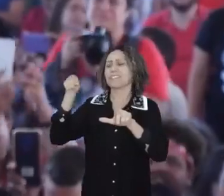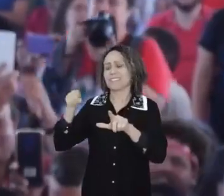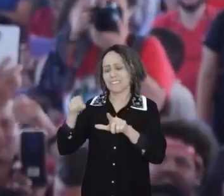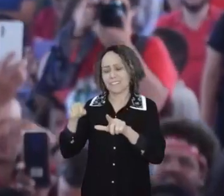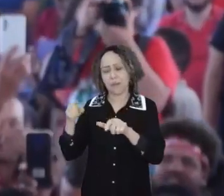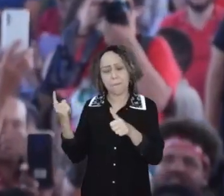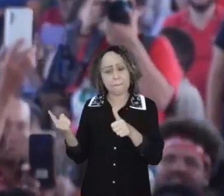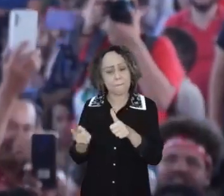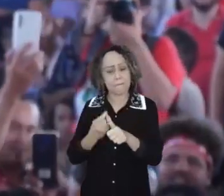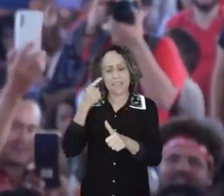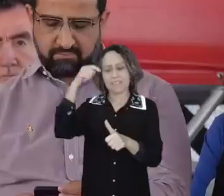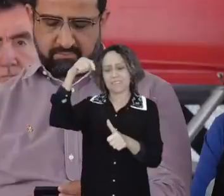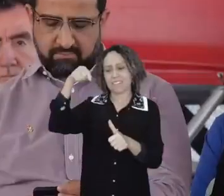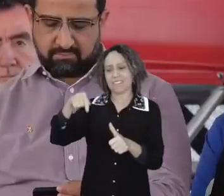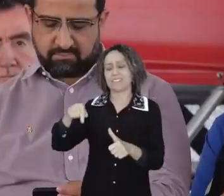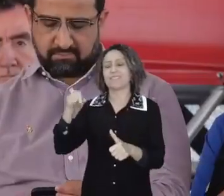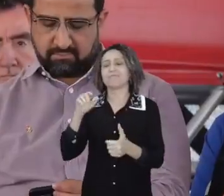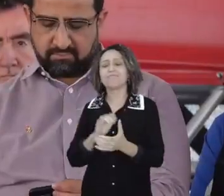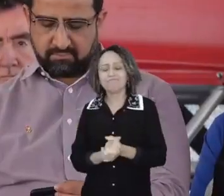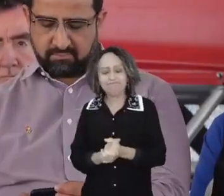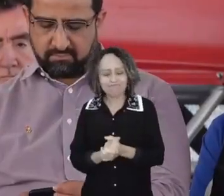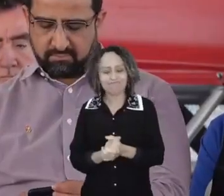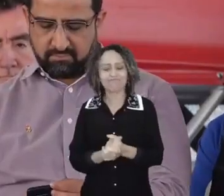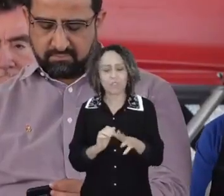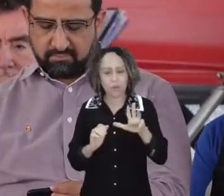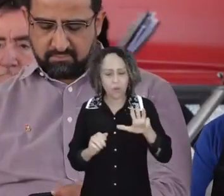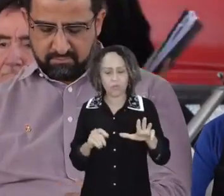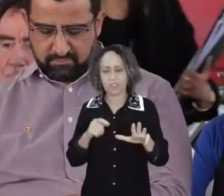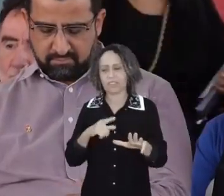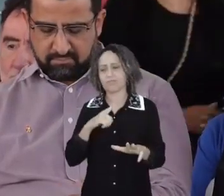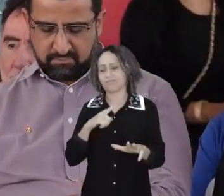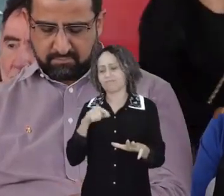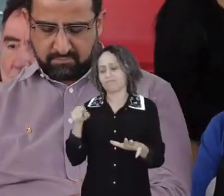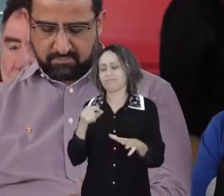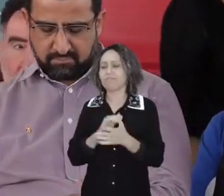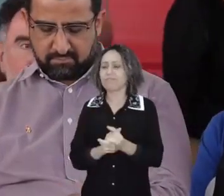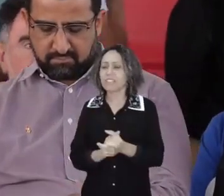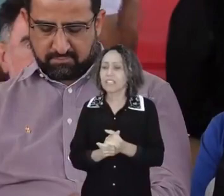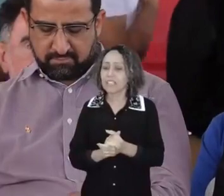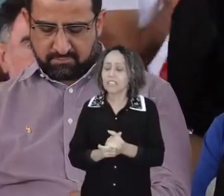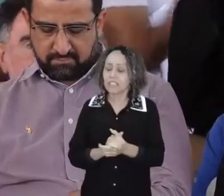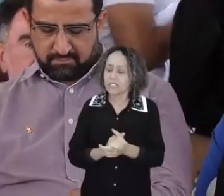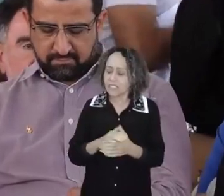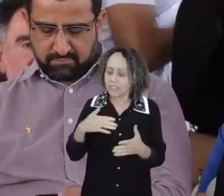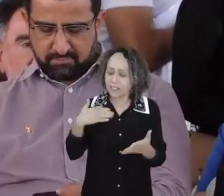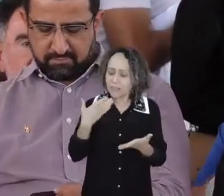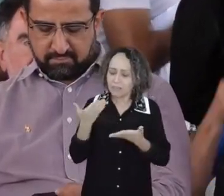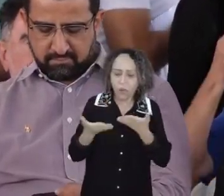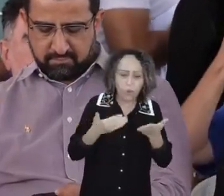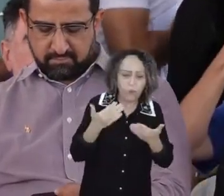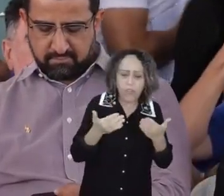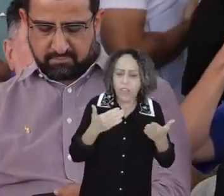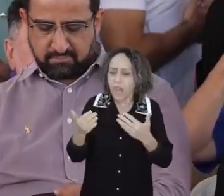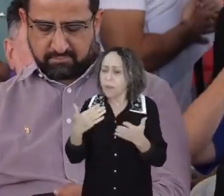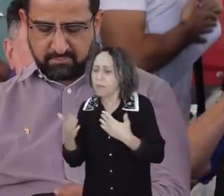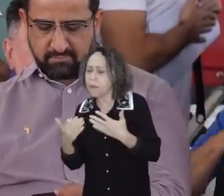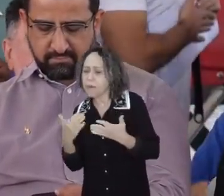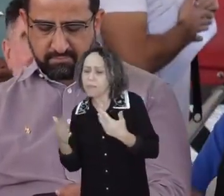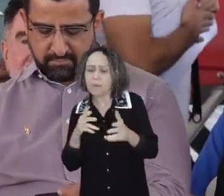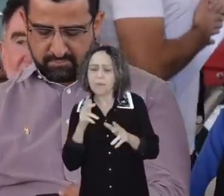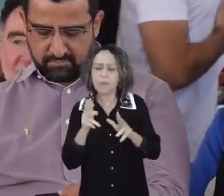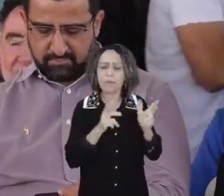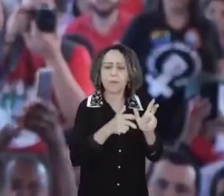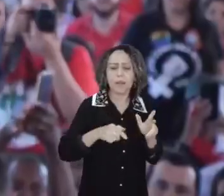força, pé na estrada, conversar com o povo, investir nos comitês populares e que eu tenho certeza, nós vamos resgatar